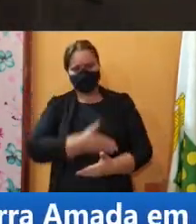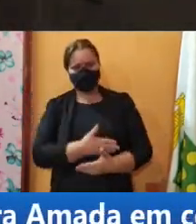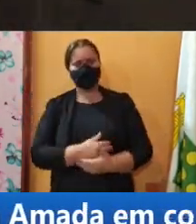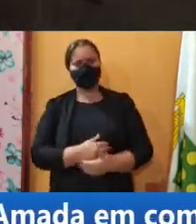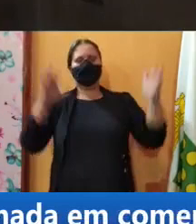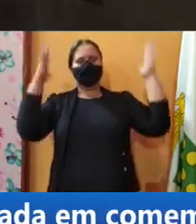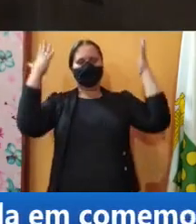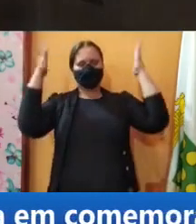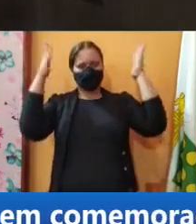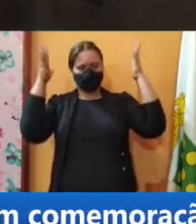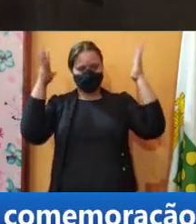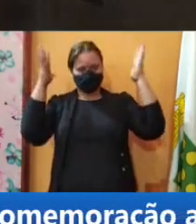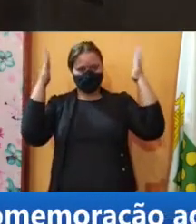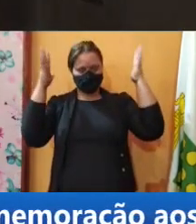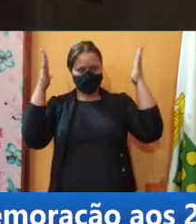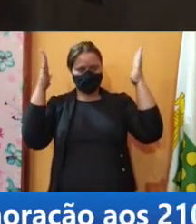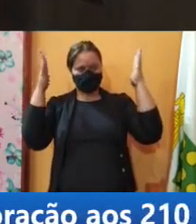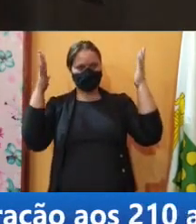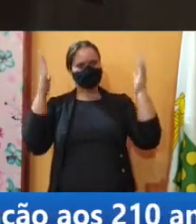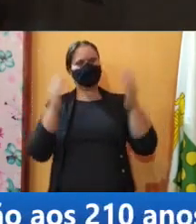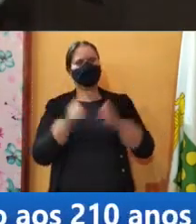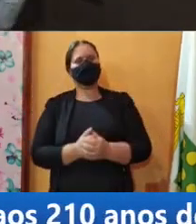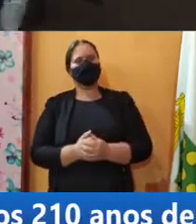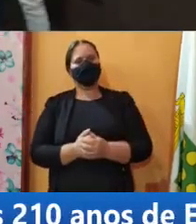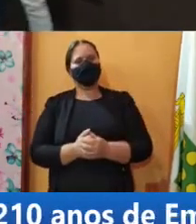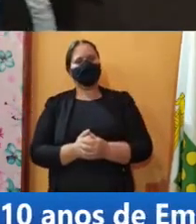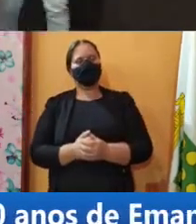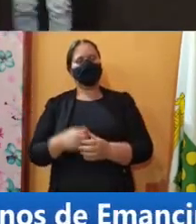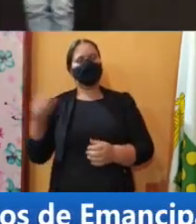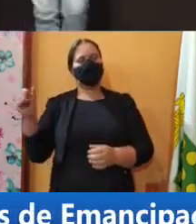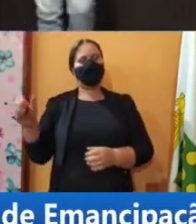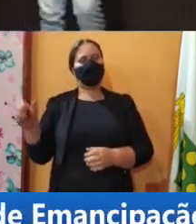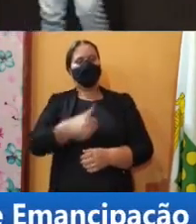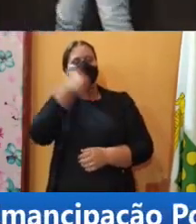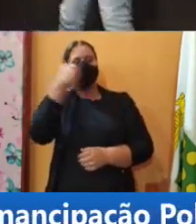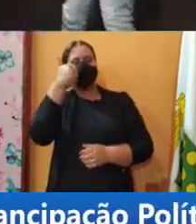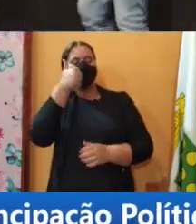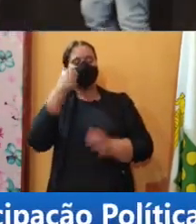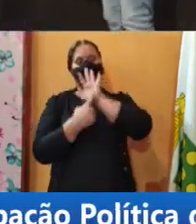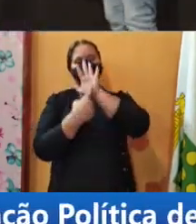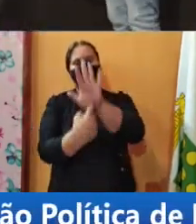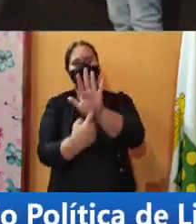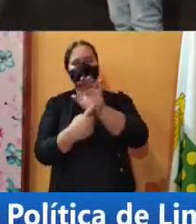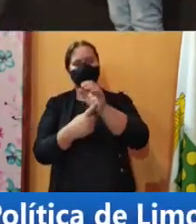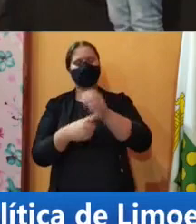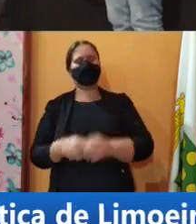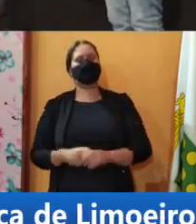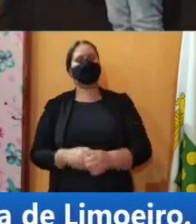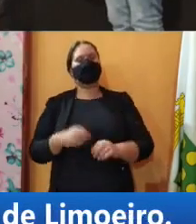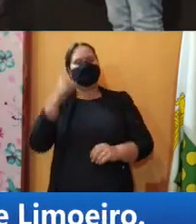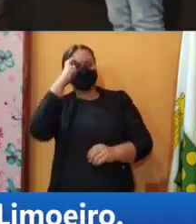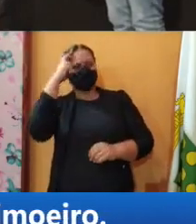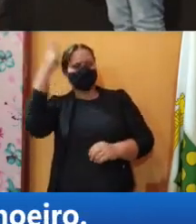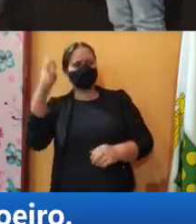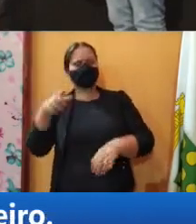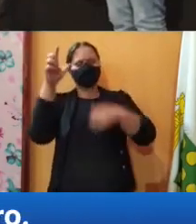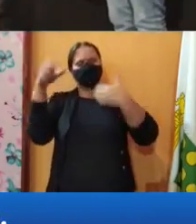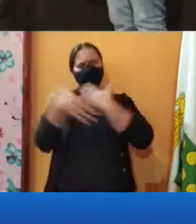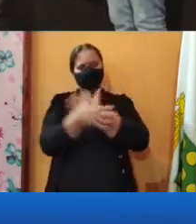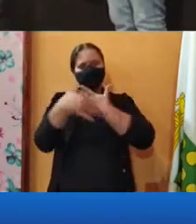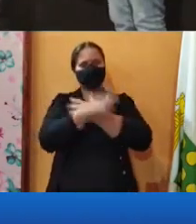Parabéns, Daldinha, você, pelo esse primeiro grande evento, né? A primeira mostra cultural da cidade de